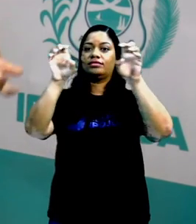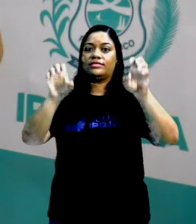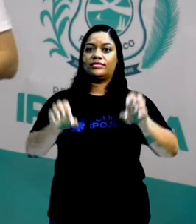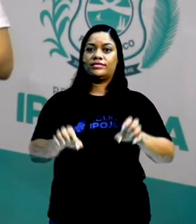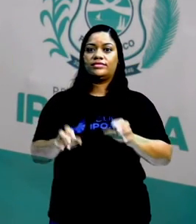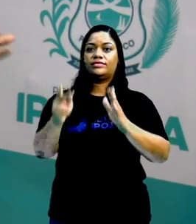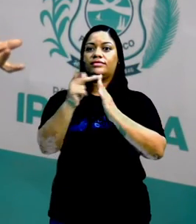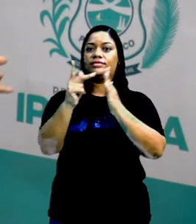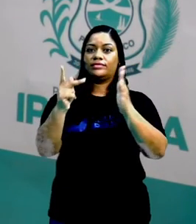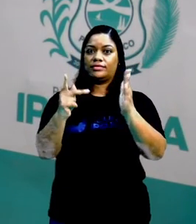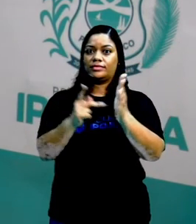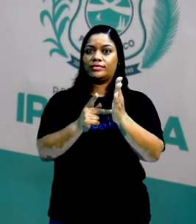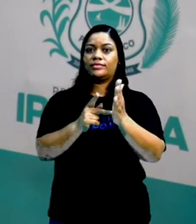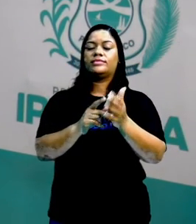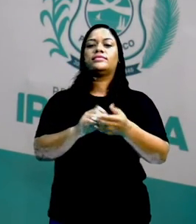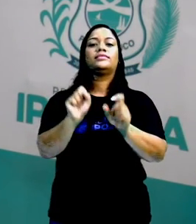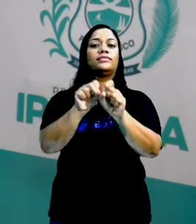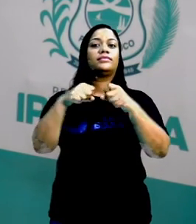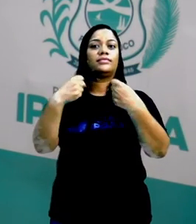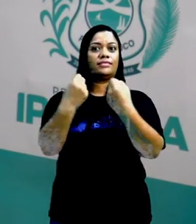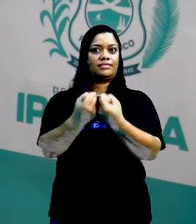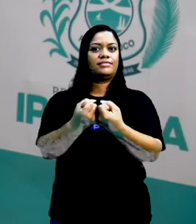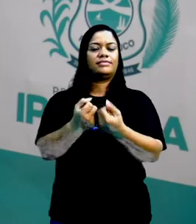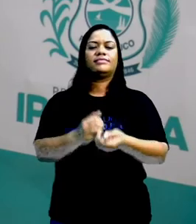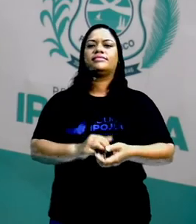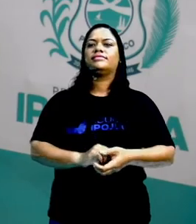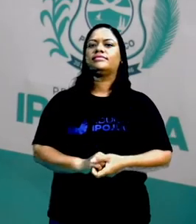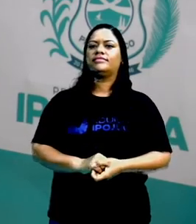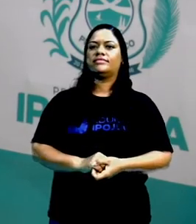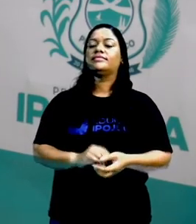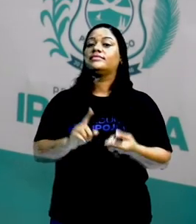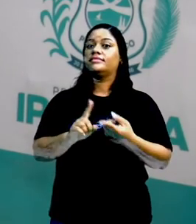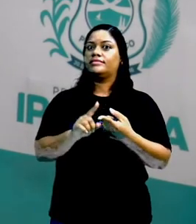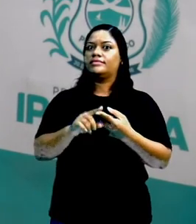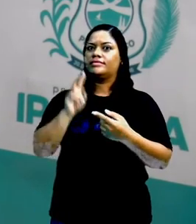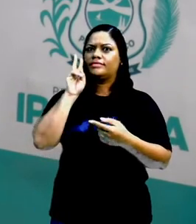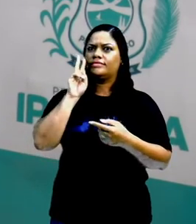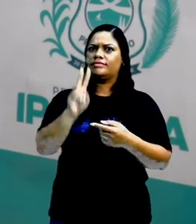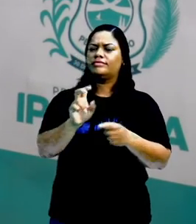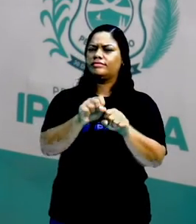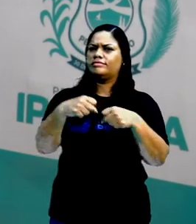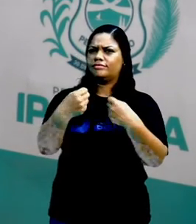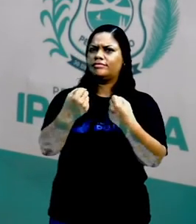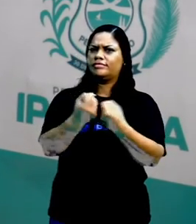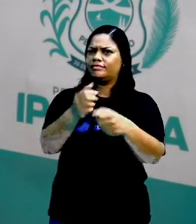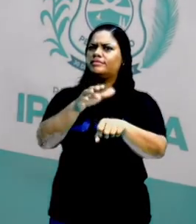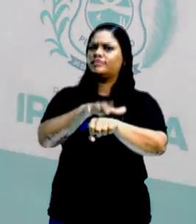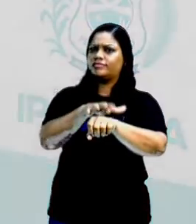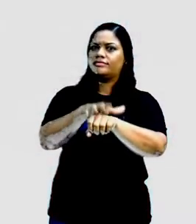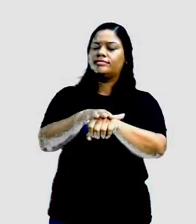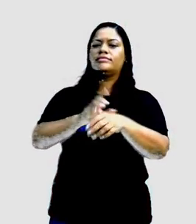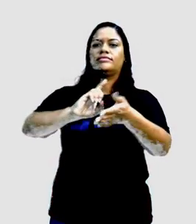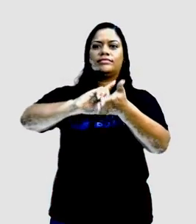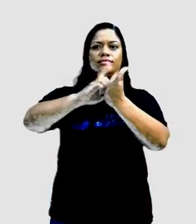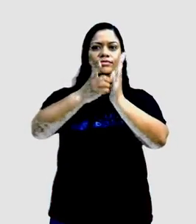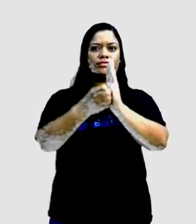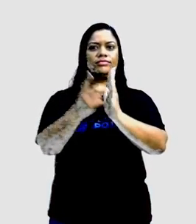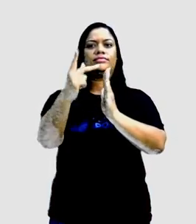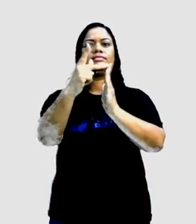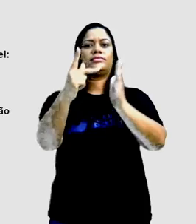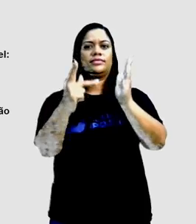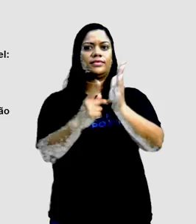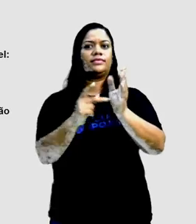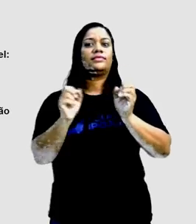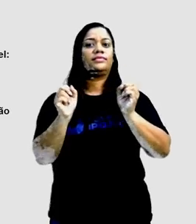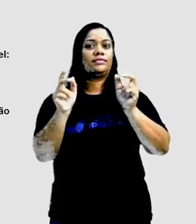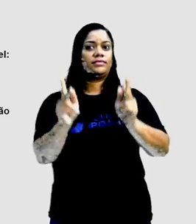e as suas funções sociais, ok? Identificamos a função social do gênero poema,